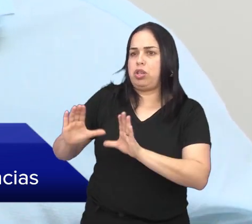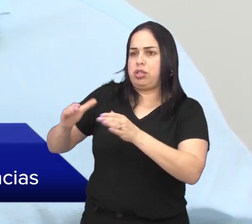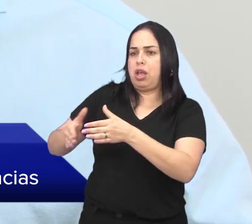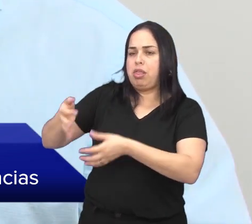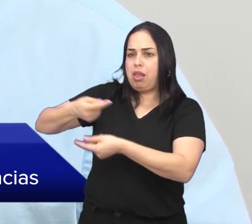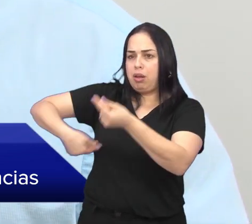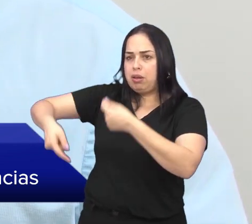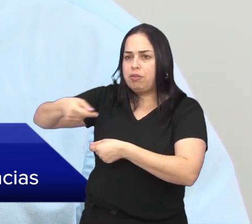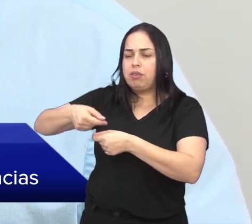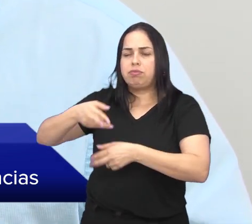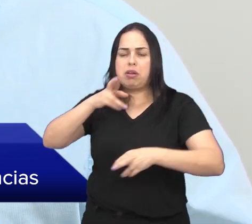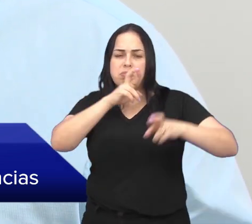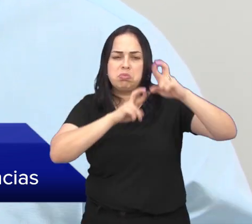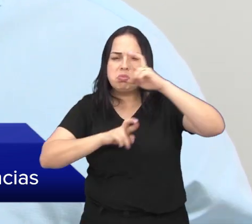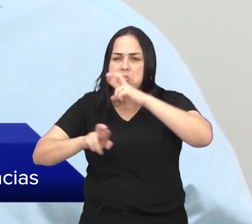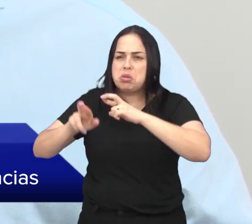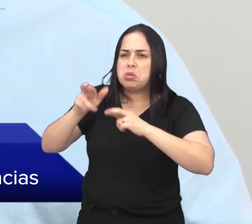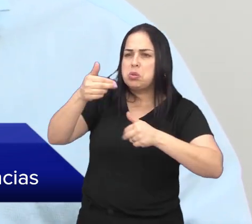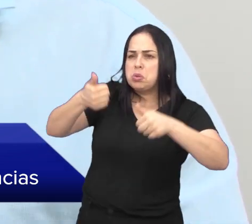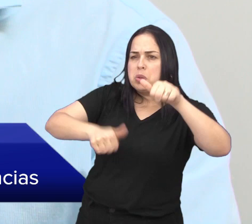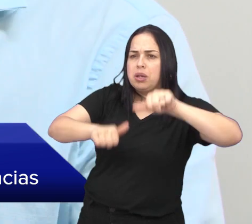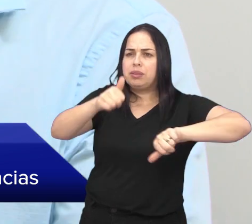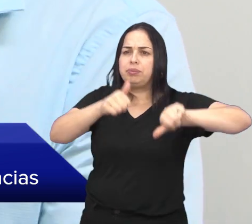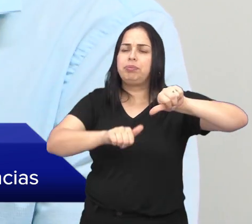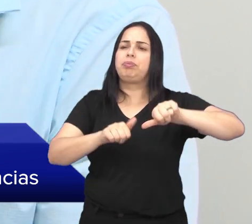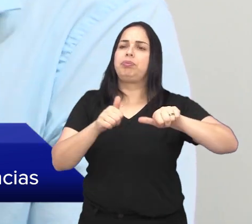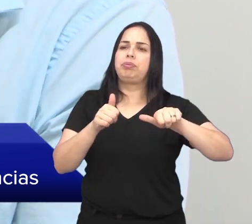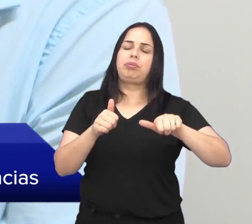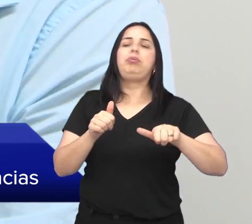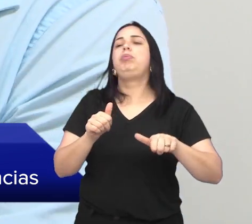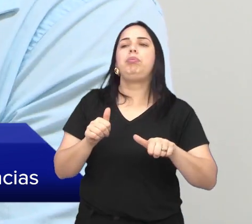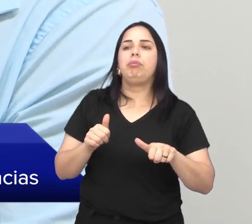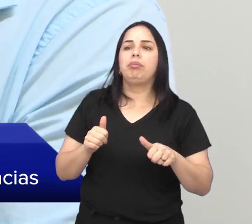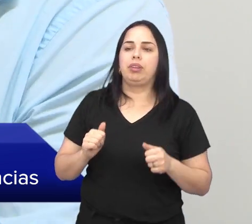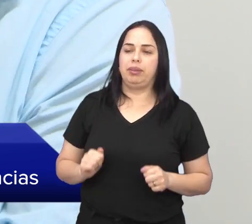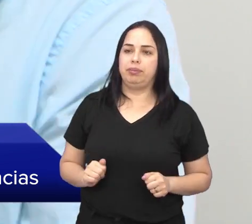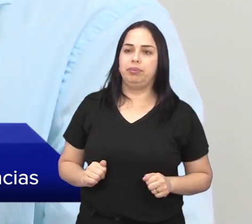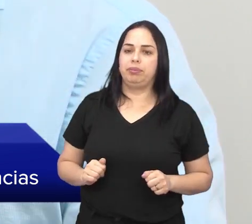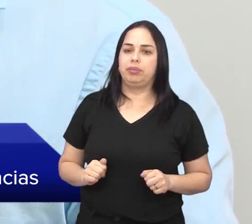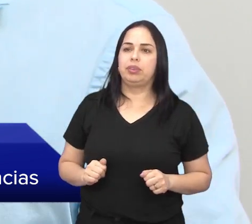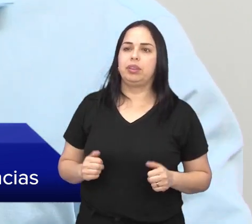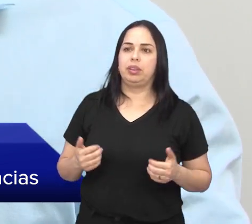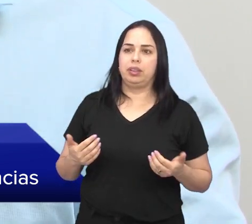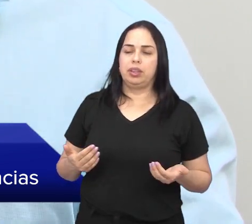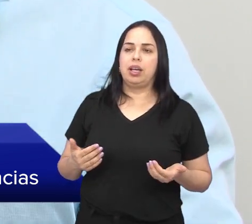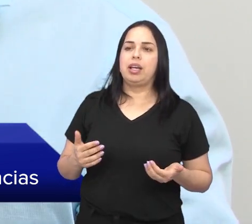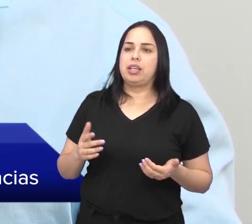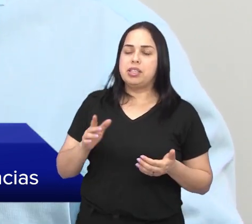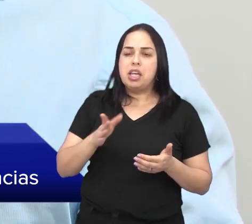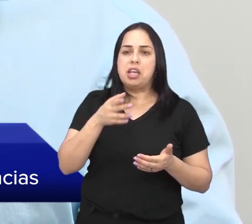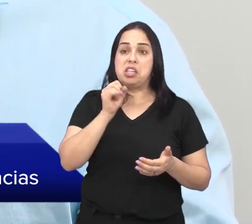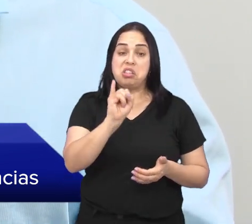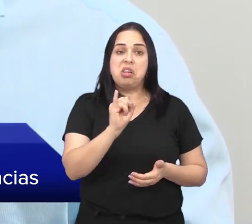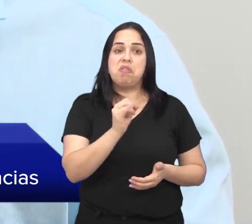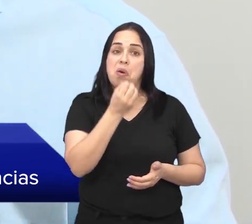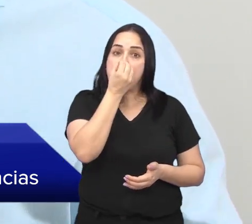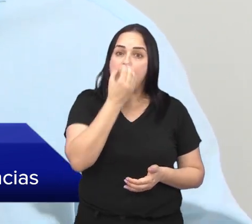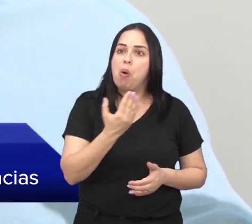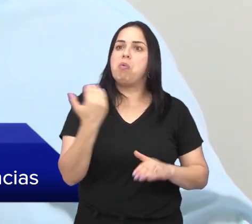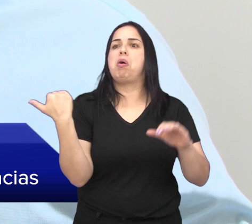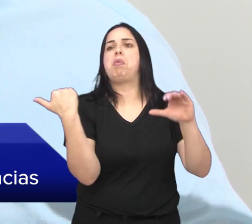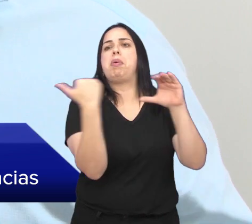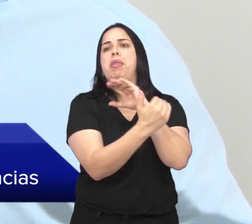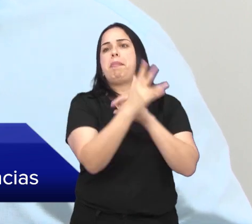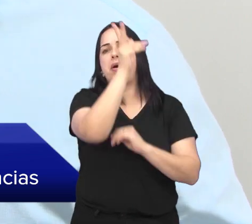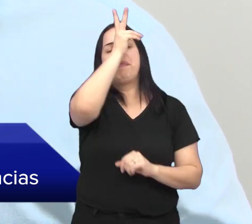fazem toda aquela observação em cada uma delas. Em alguma delas que tiver viabilidade, nós vamos encaminhar